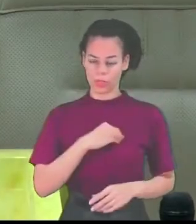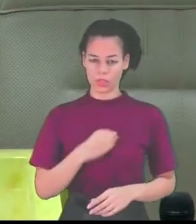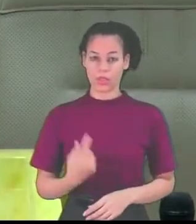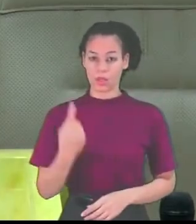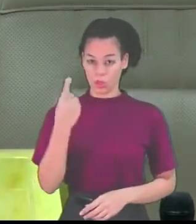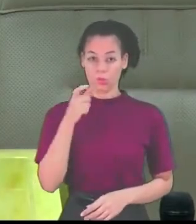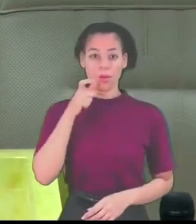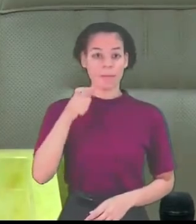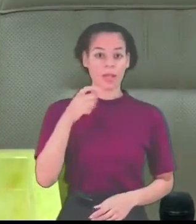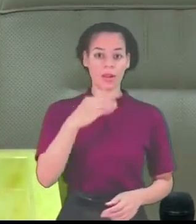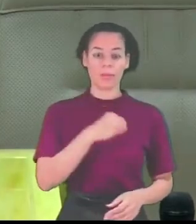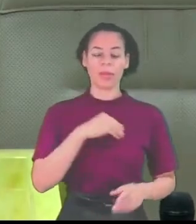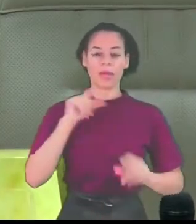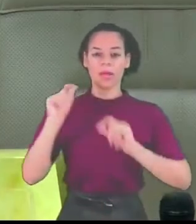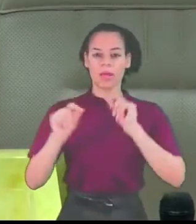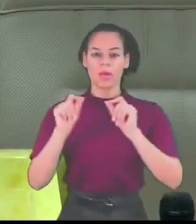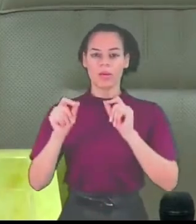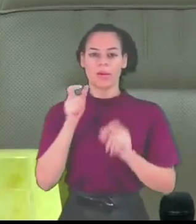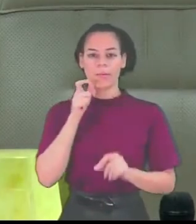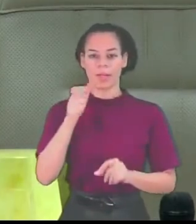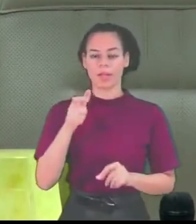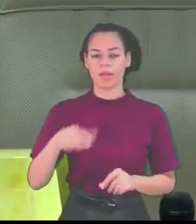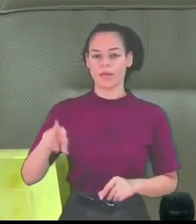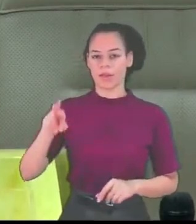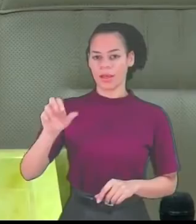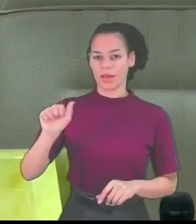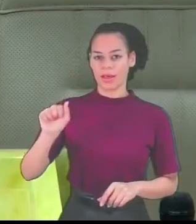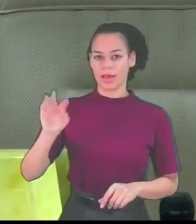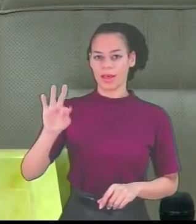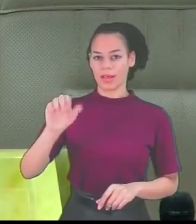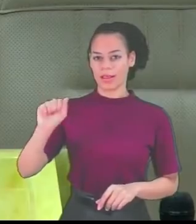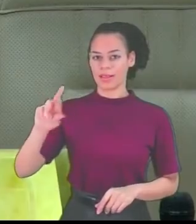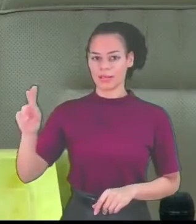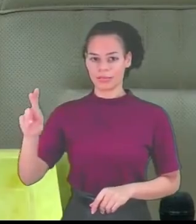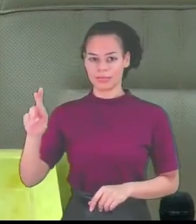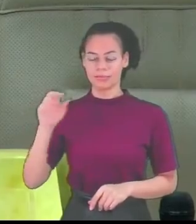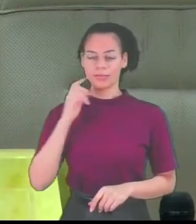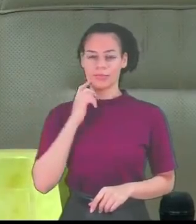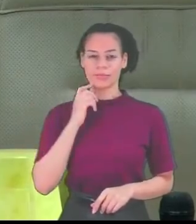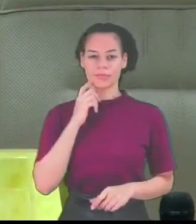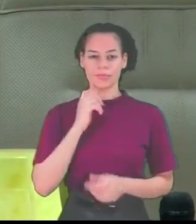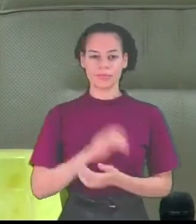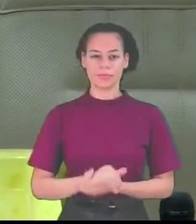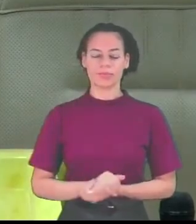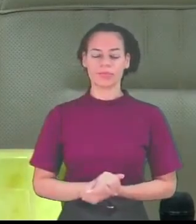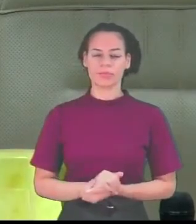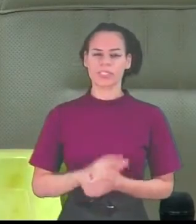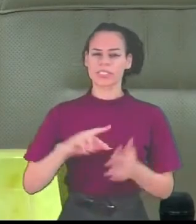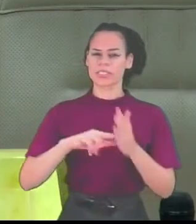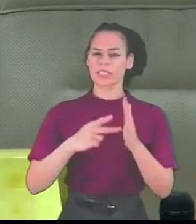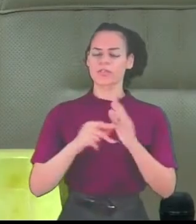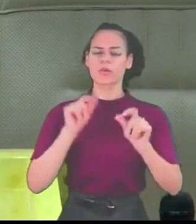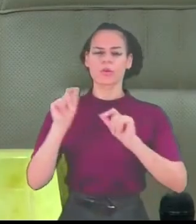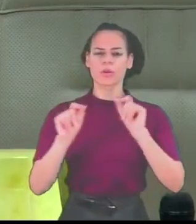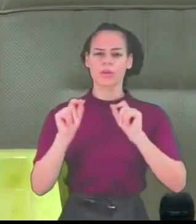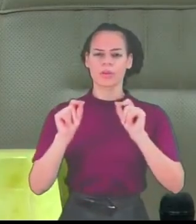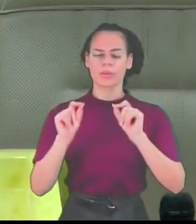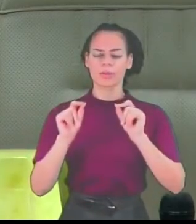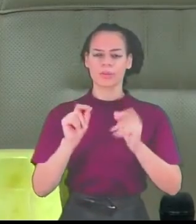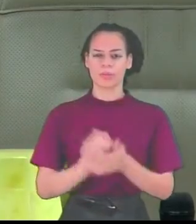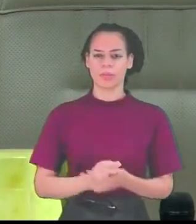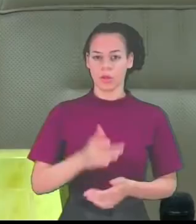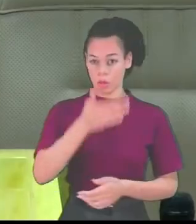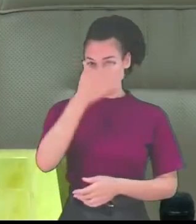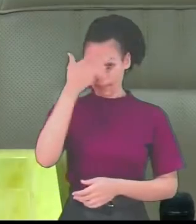das palavras para teclado ela a palavra rata ah ah tá é um Peregrino que